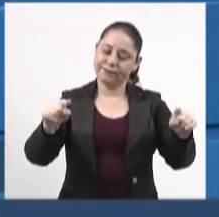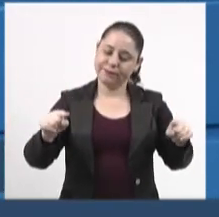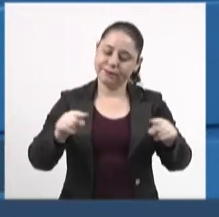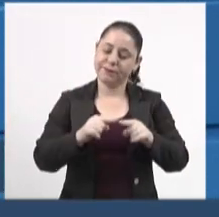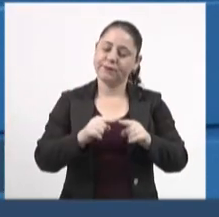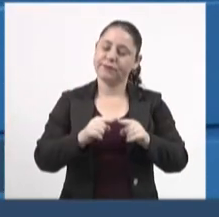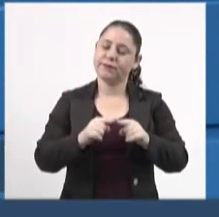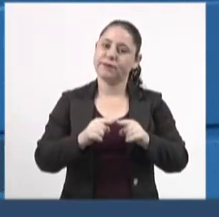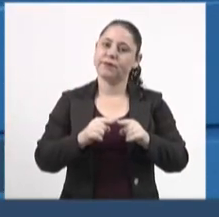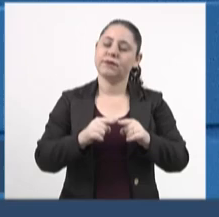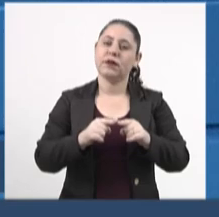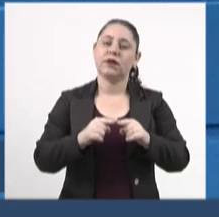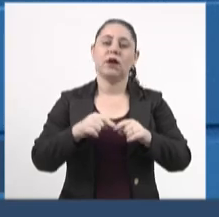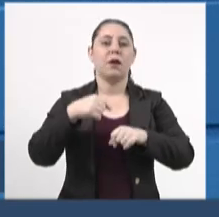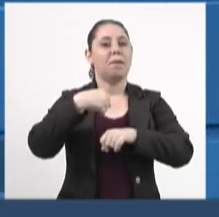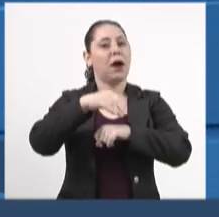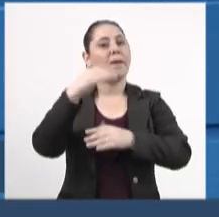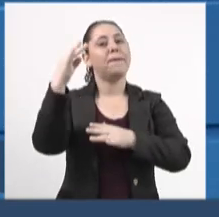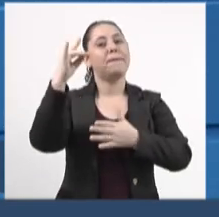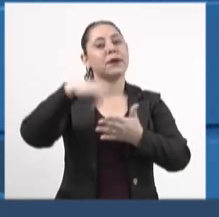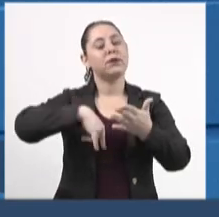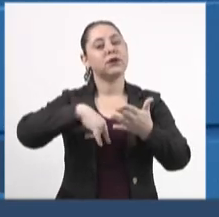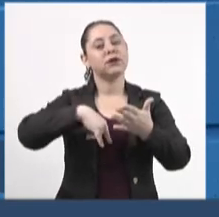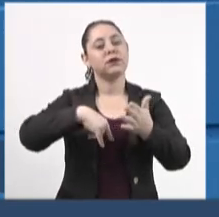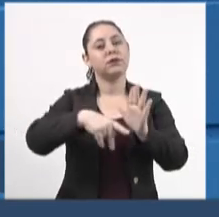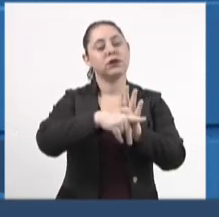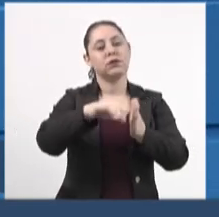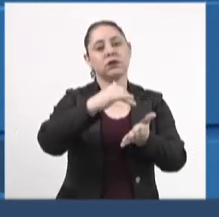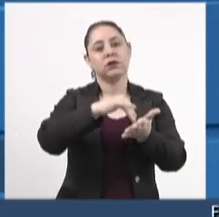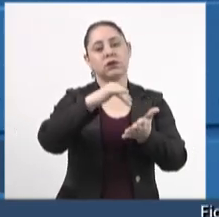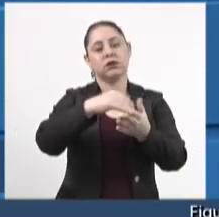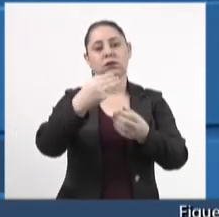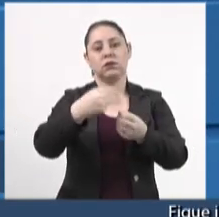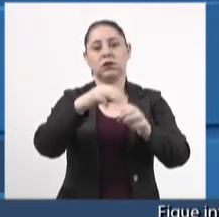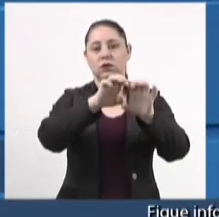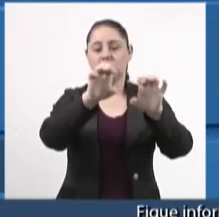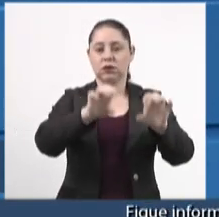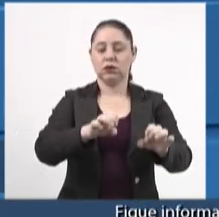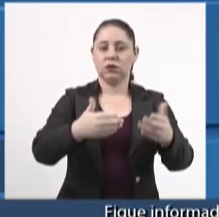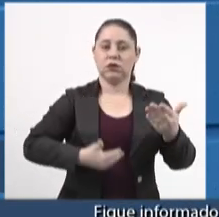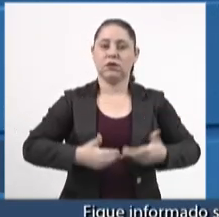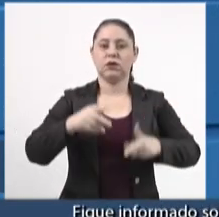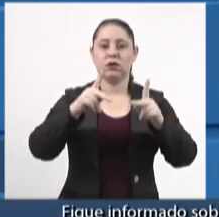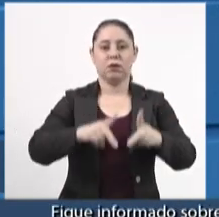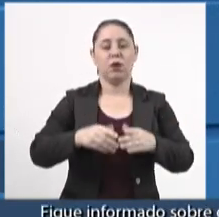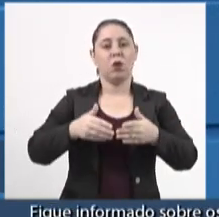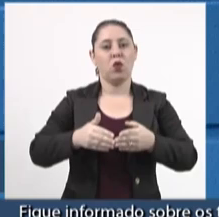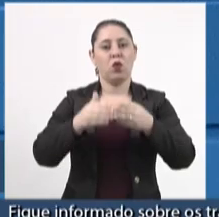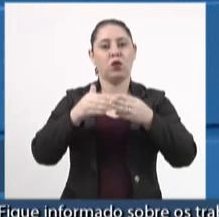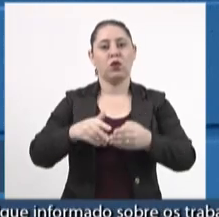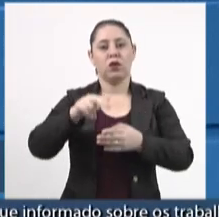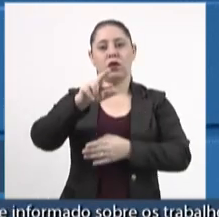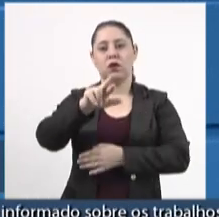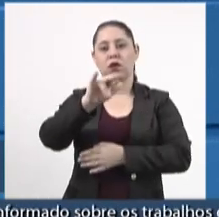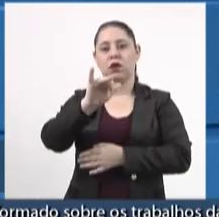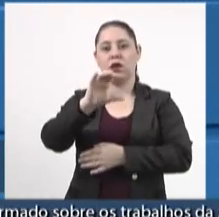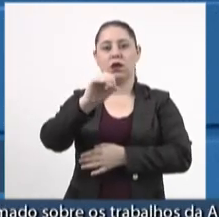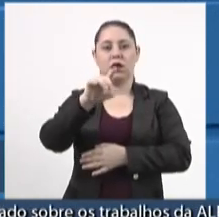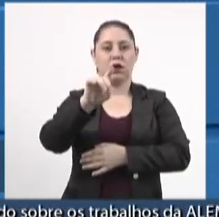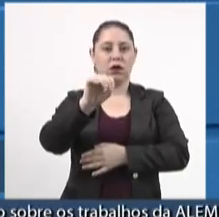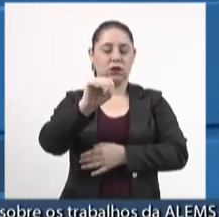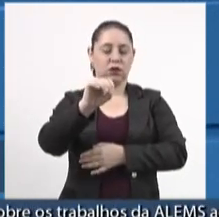douto plenário, que seja encaminhado o expediente desse poder ao secretário municipal de Infraestrutura e Serviços Públicos de Corumbá, senhor Ricardo